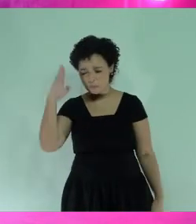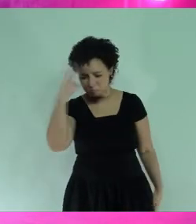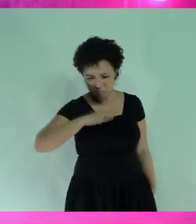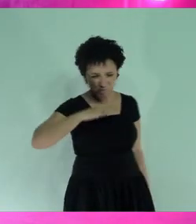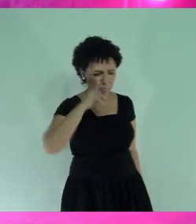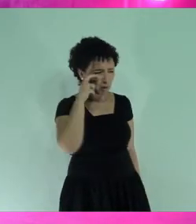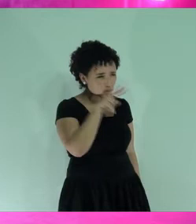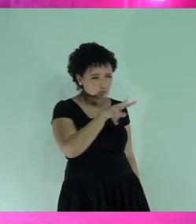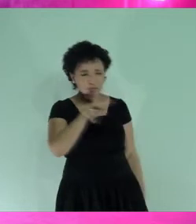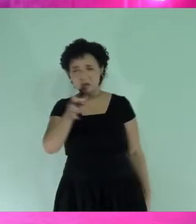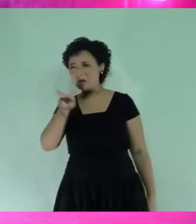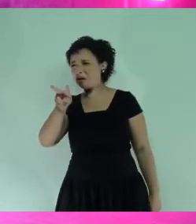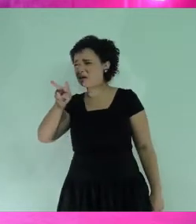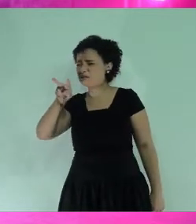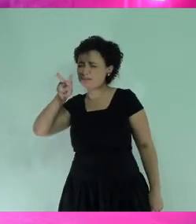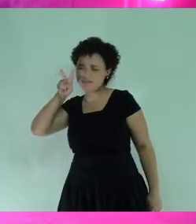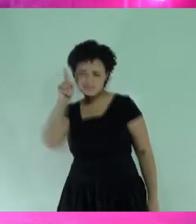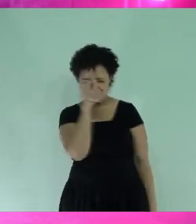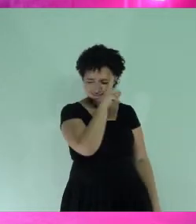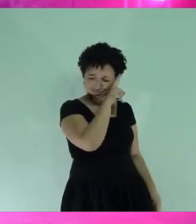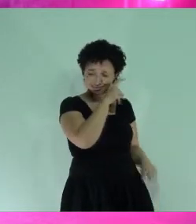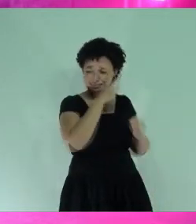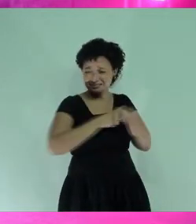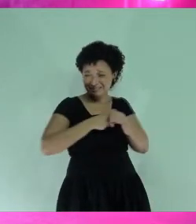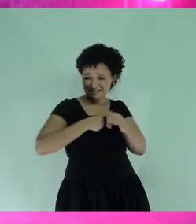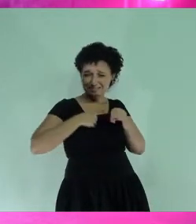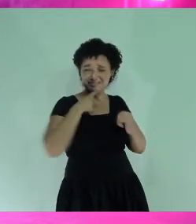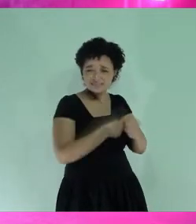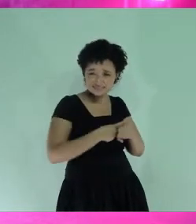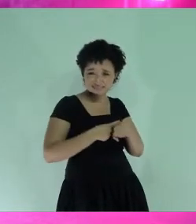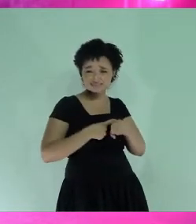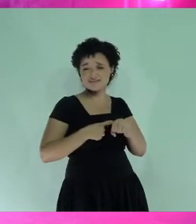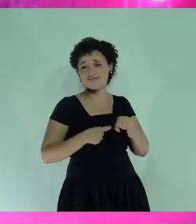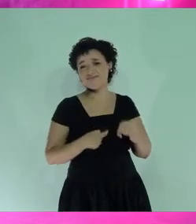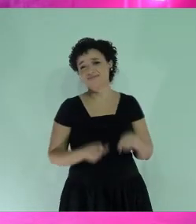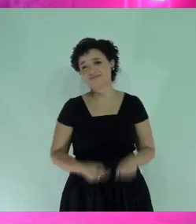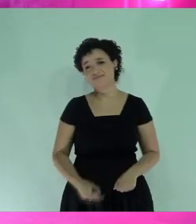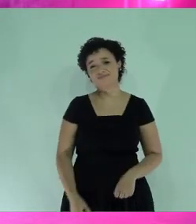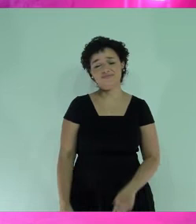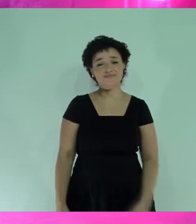A maldade que se revela no suor brusco e rude.